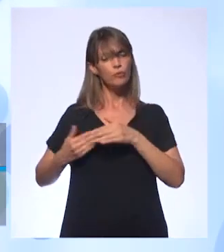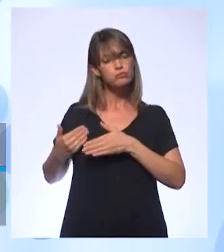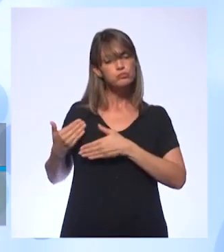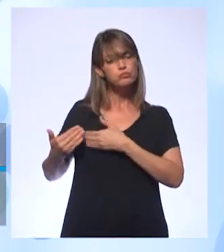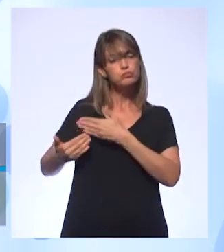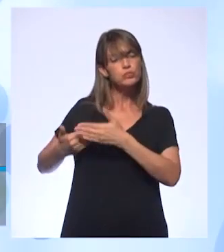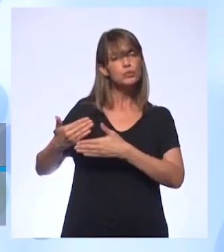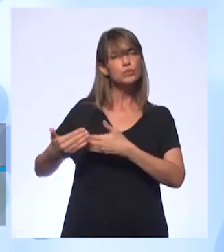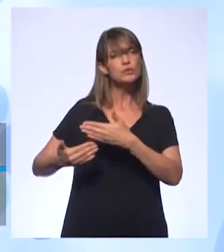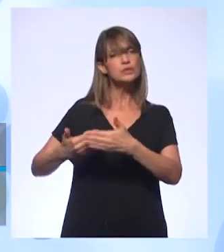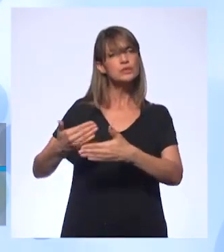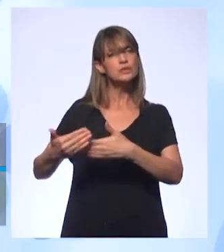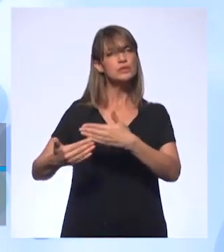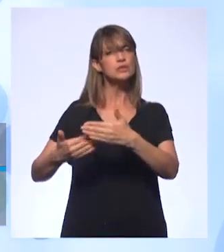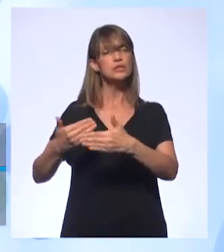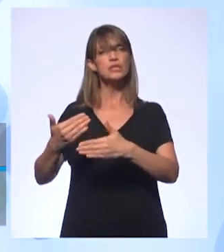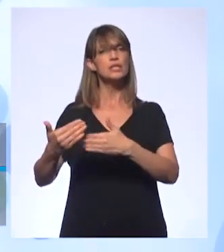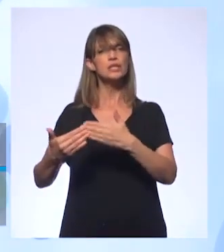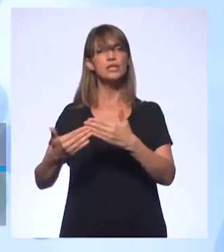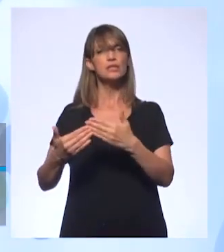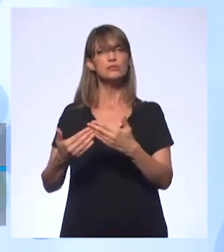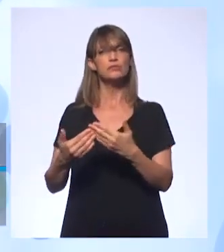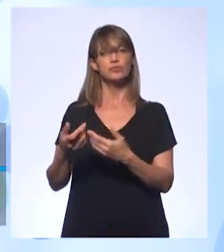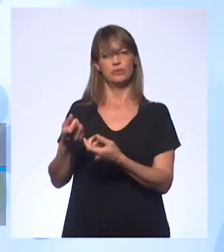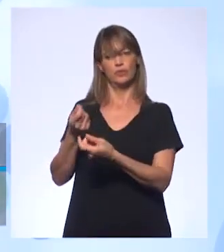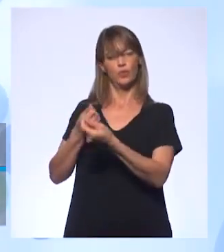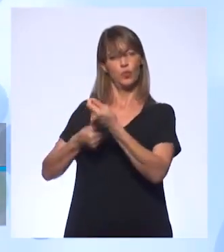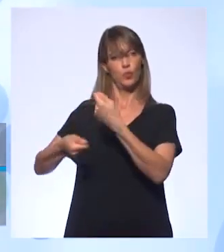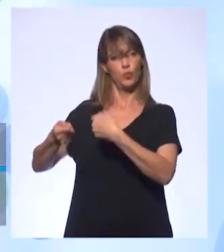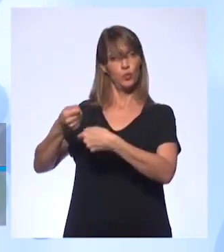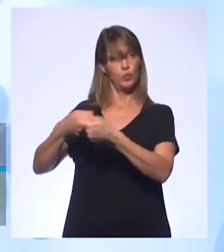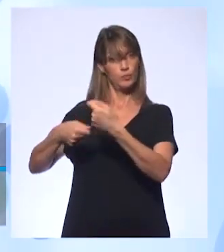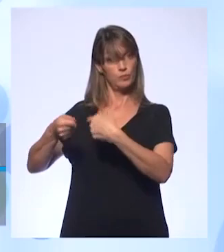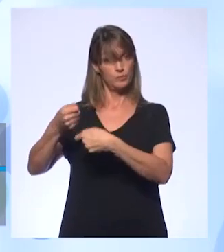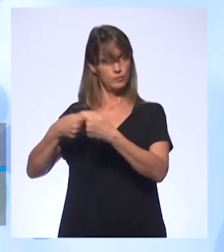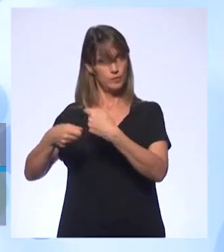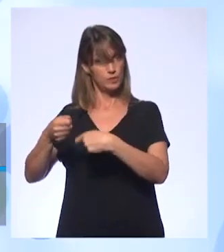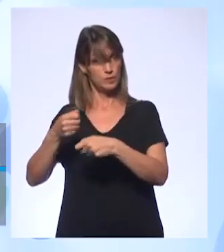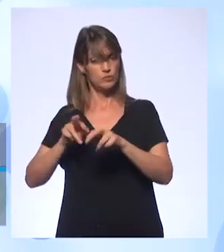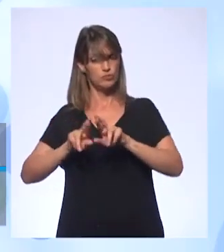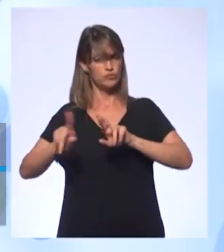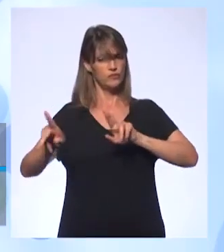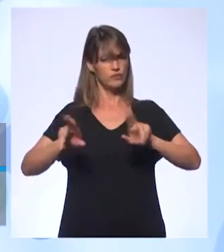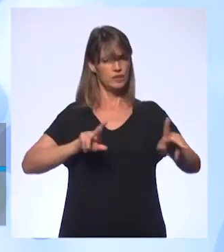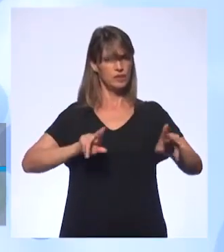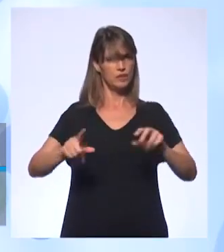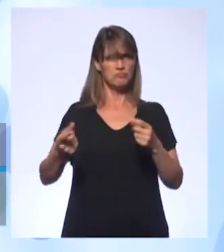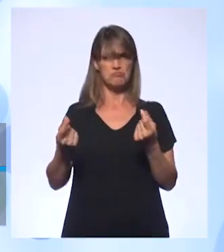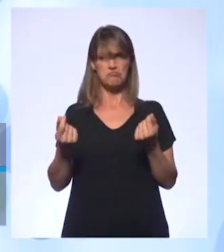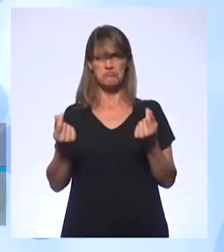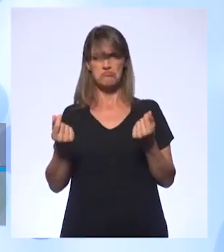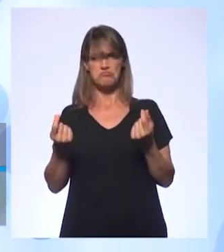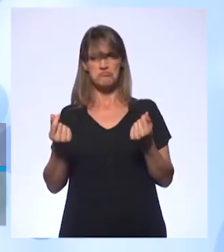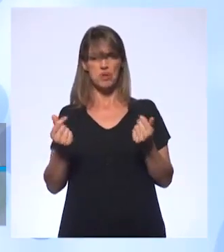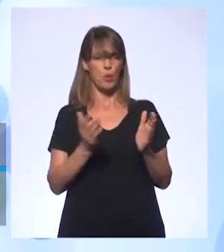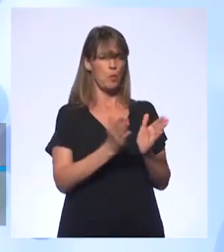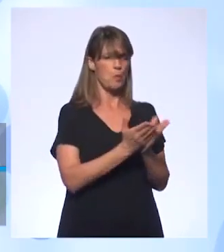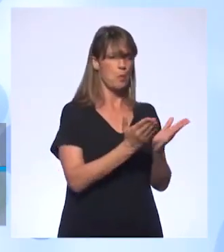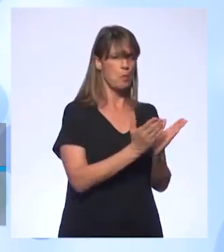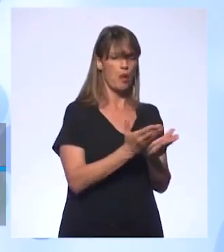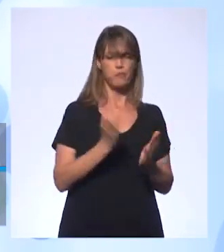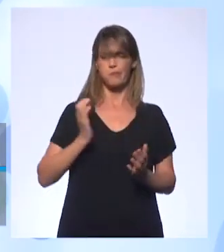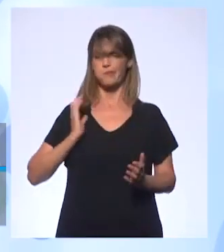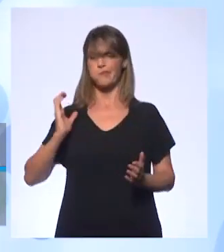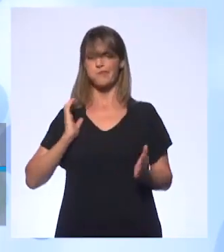processo de questões econômicas, diferenças econômicas, mas ela se reporta também a